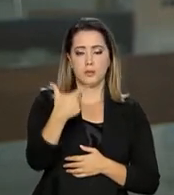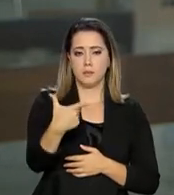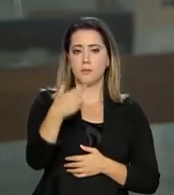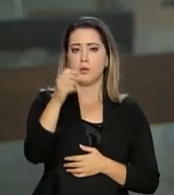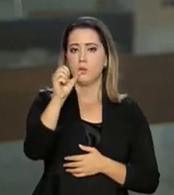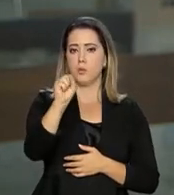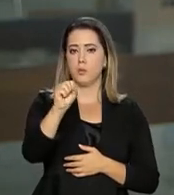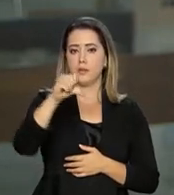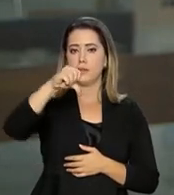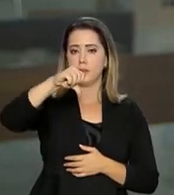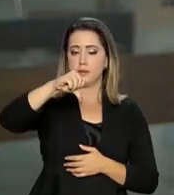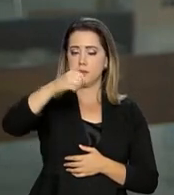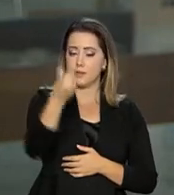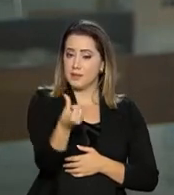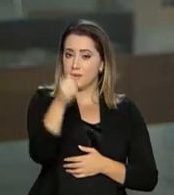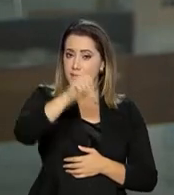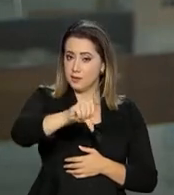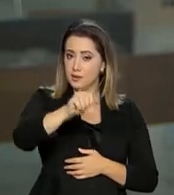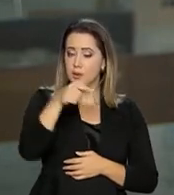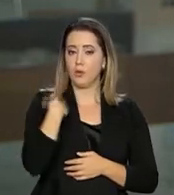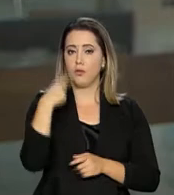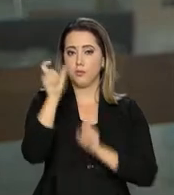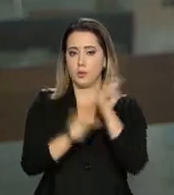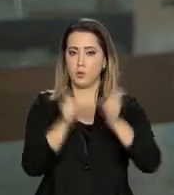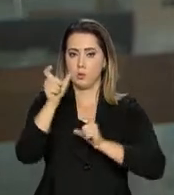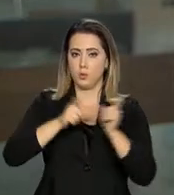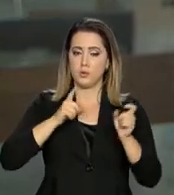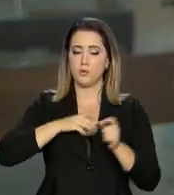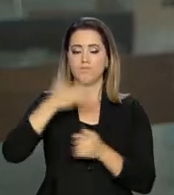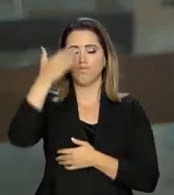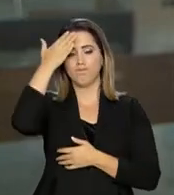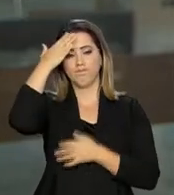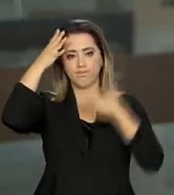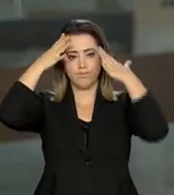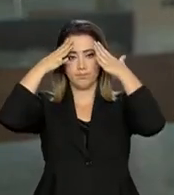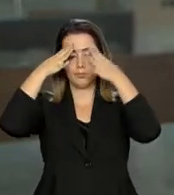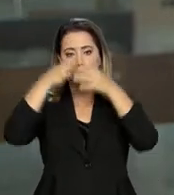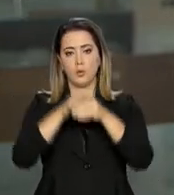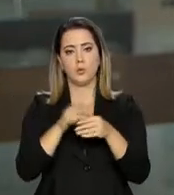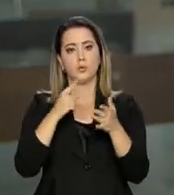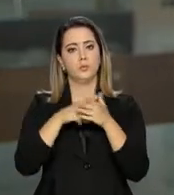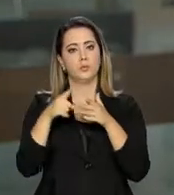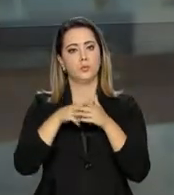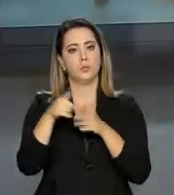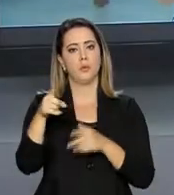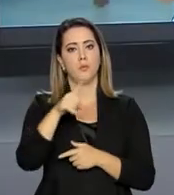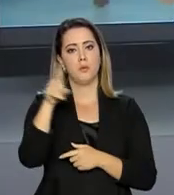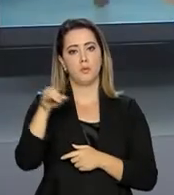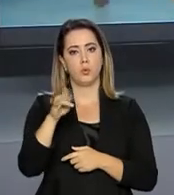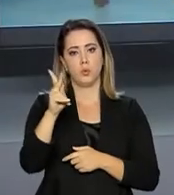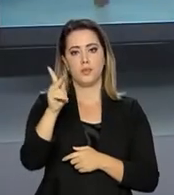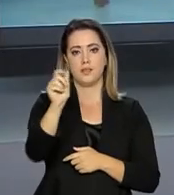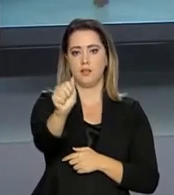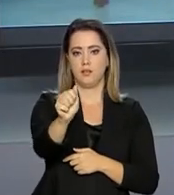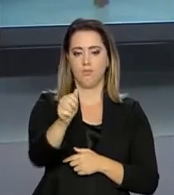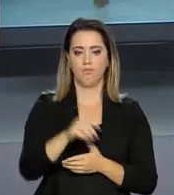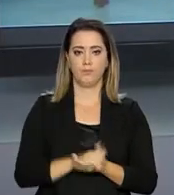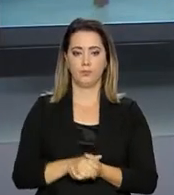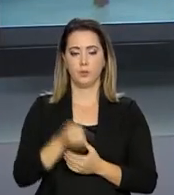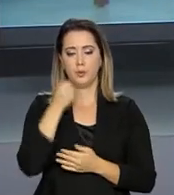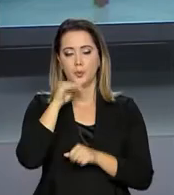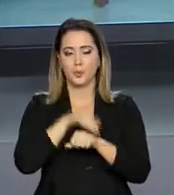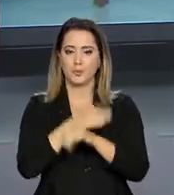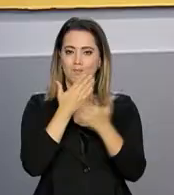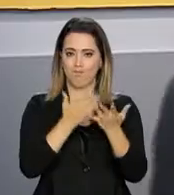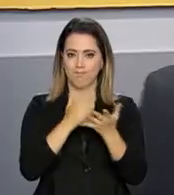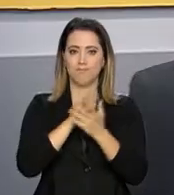2869 casos de microcefalia no brasil causados pelos rica vírus roberto tá certo ano obrigado uma boa noite